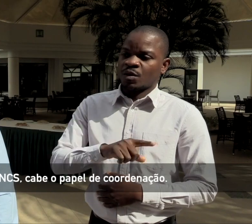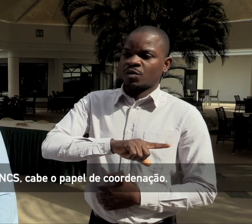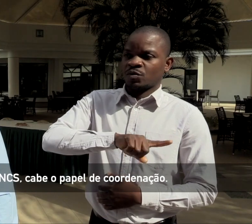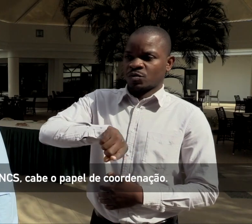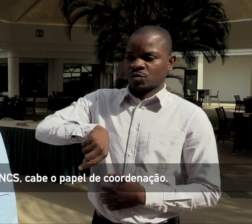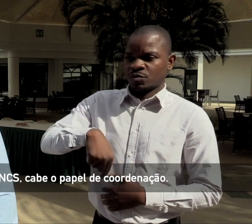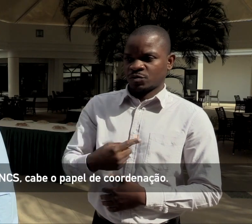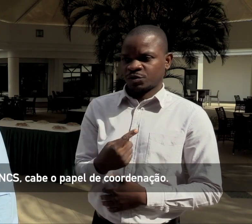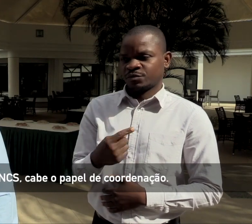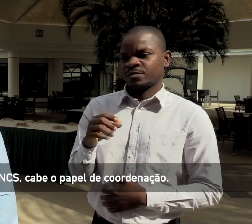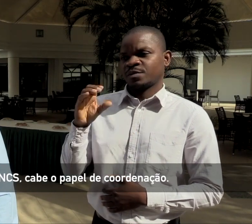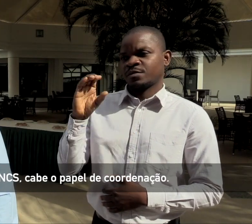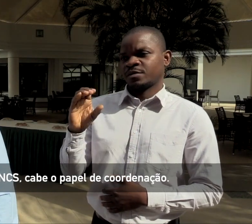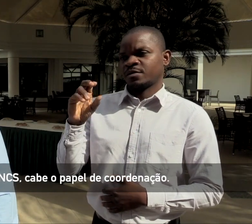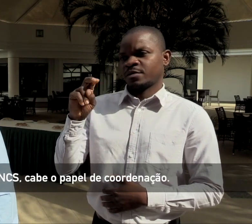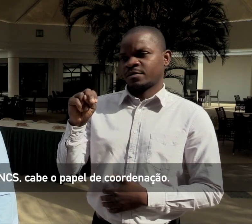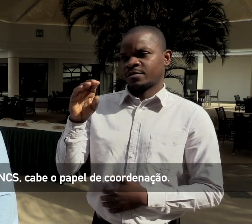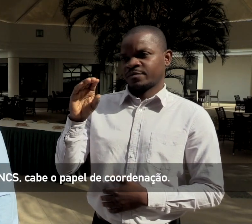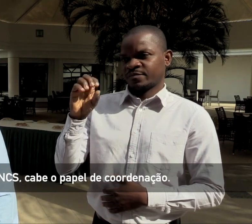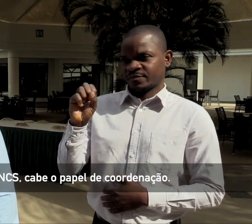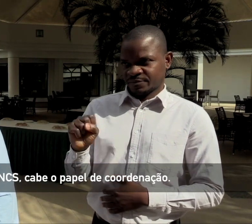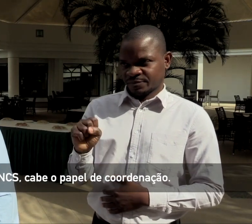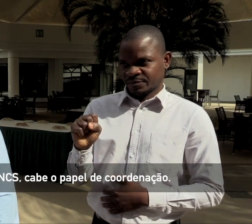Nós, como CNCS,